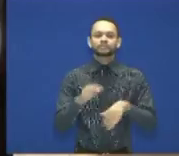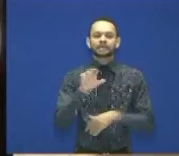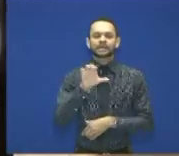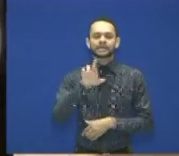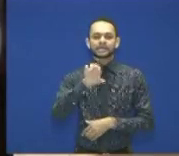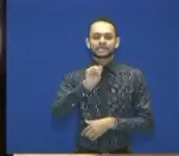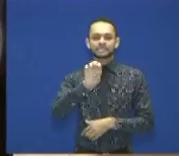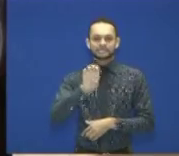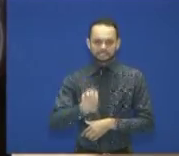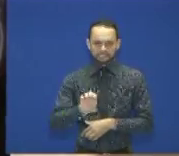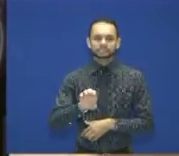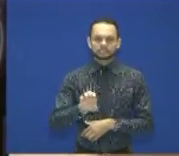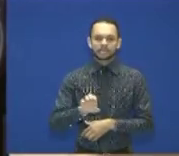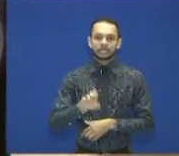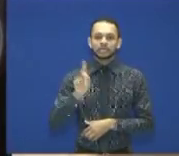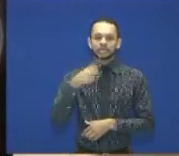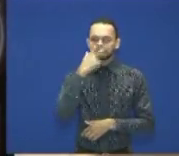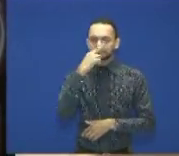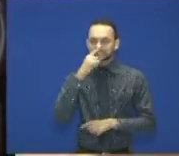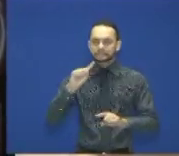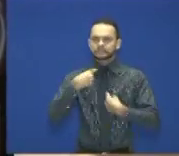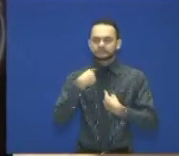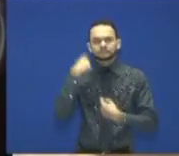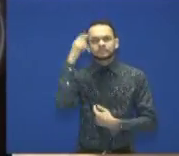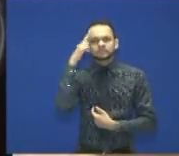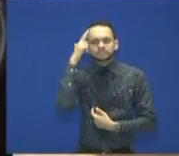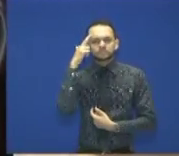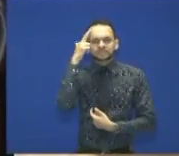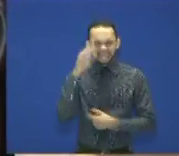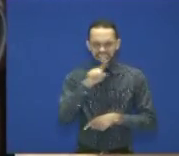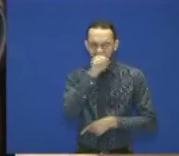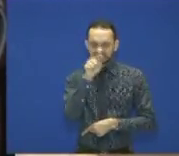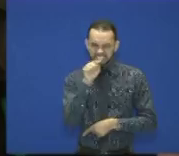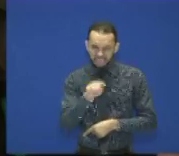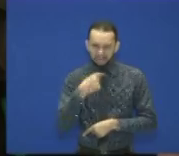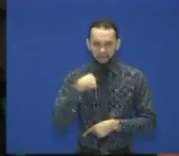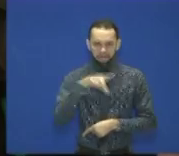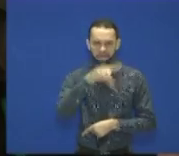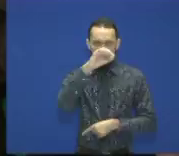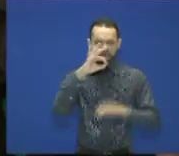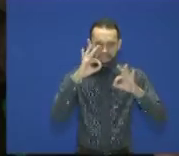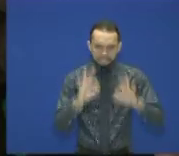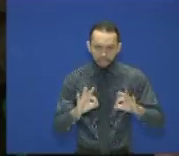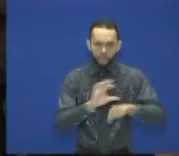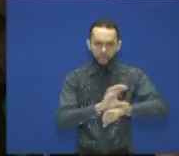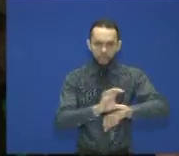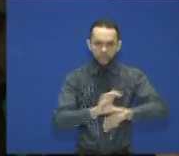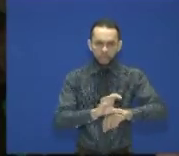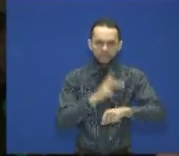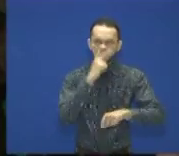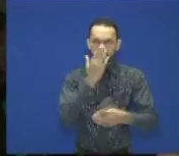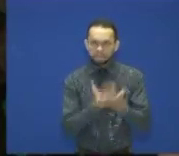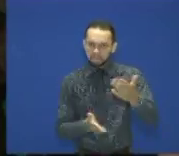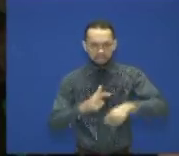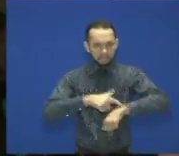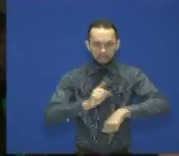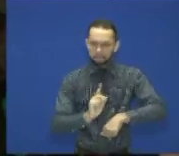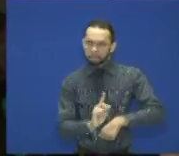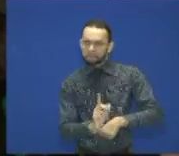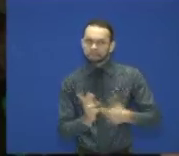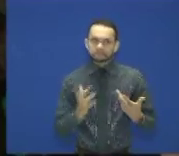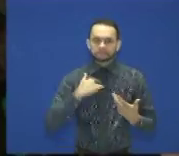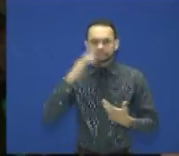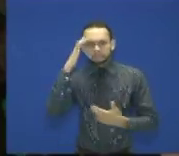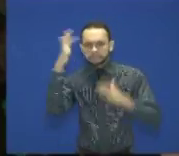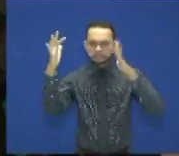nos fazendo questionar se fizemos a escolha certa, se estamos no lugar certo, se não é perda de tempo o que estamos fazendo e todo